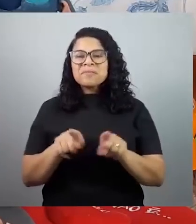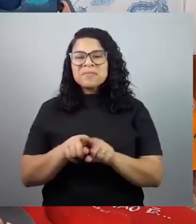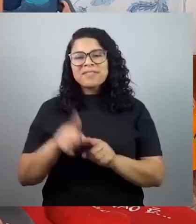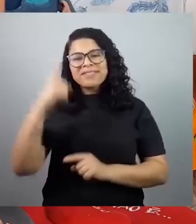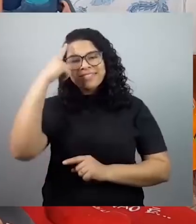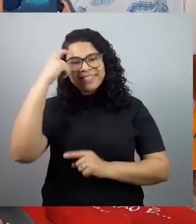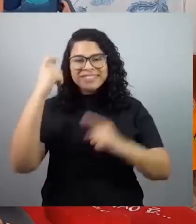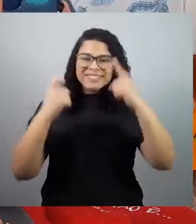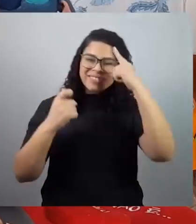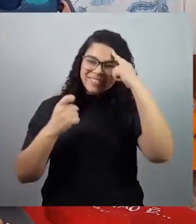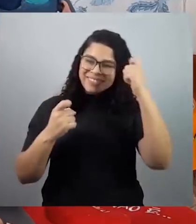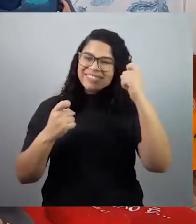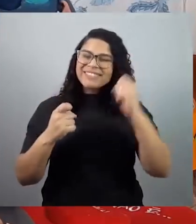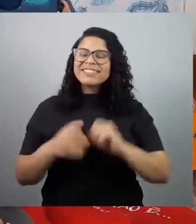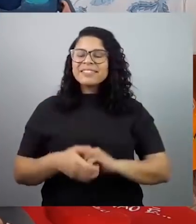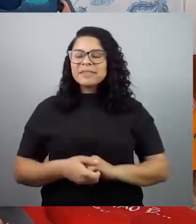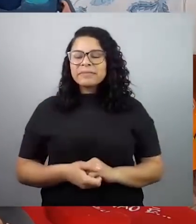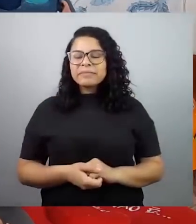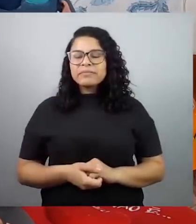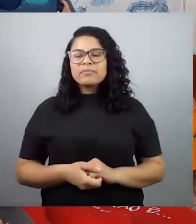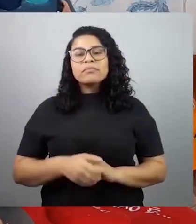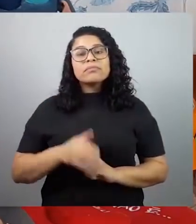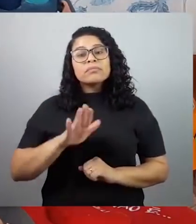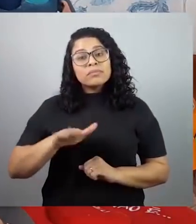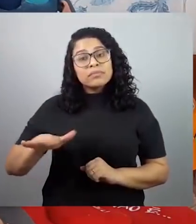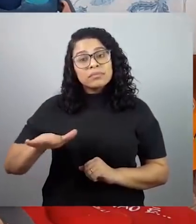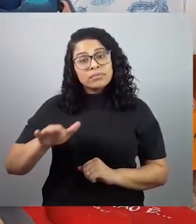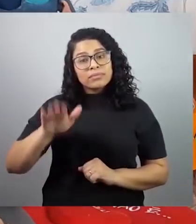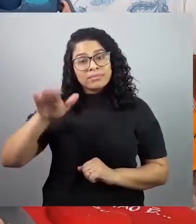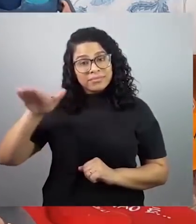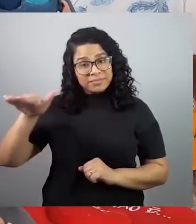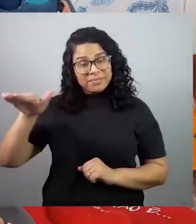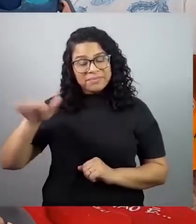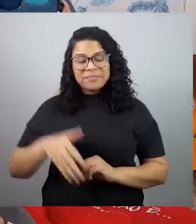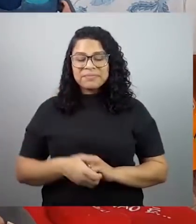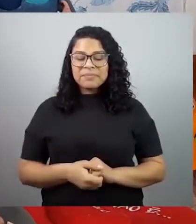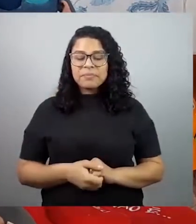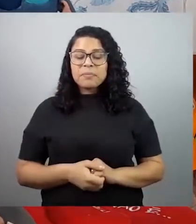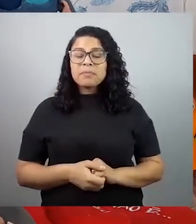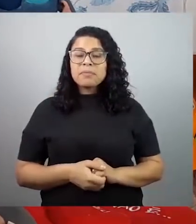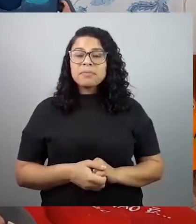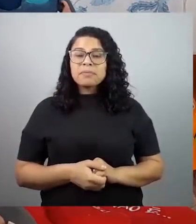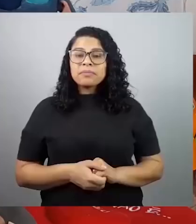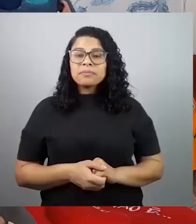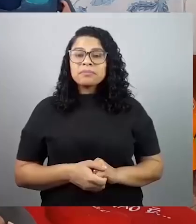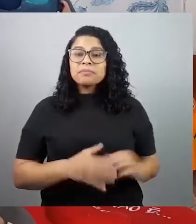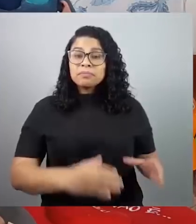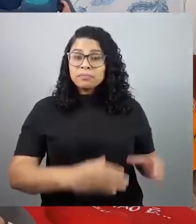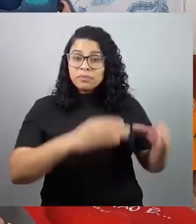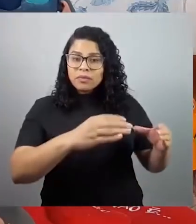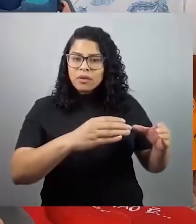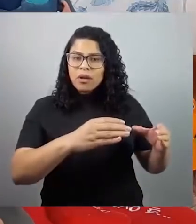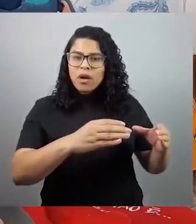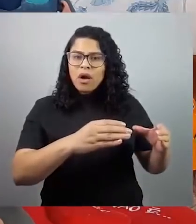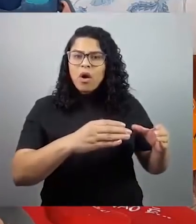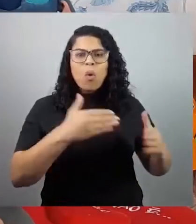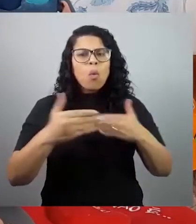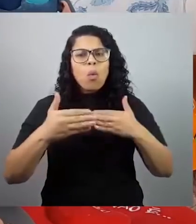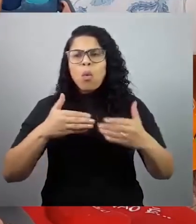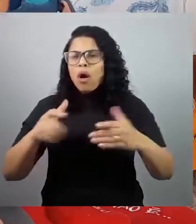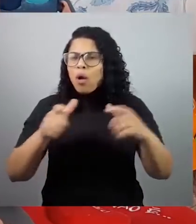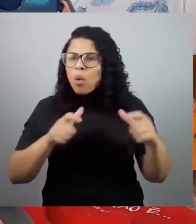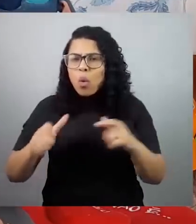cada um, tá bom? E o que a gente pode fazer para os maiores? Pegar esse cestinho, ó, e colocar em algum canto da